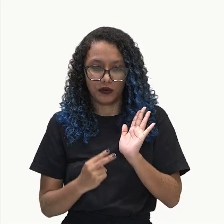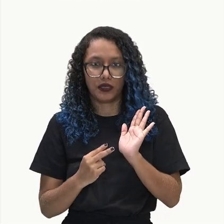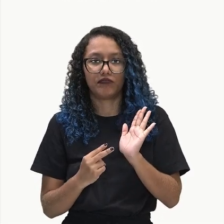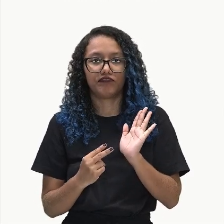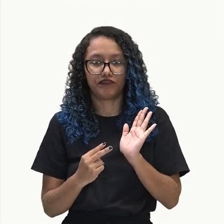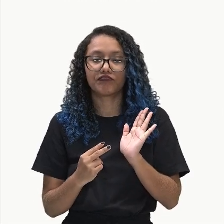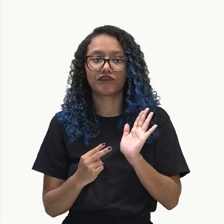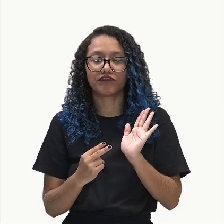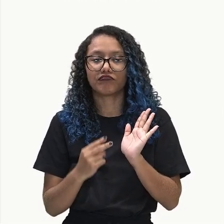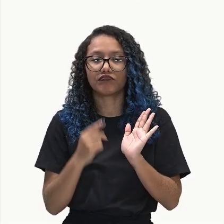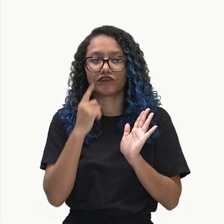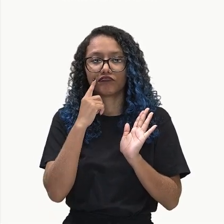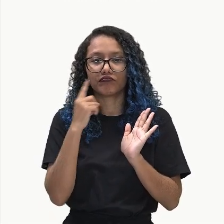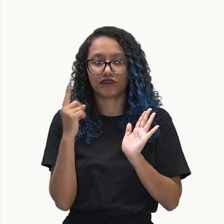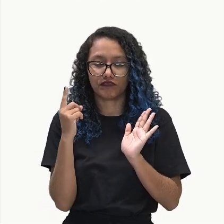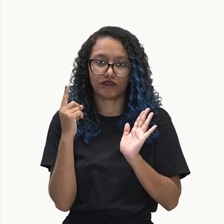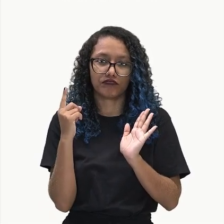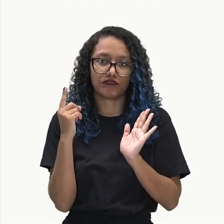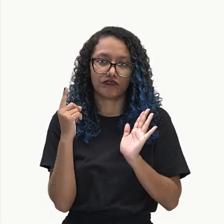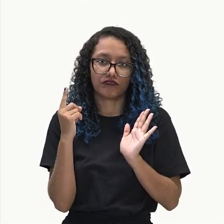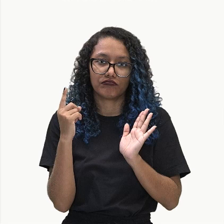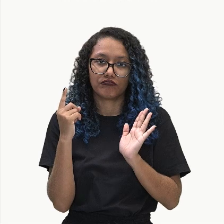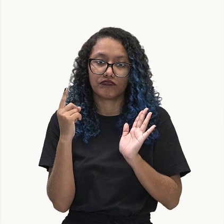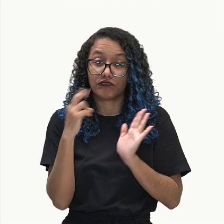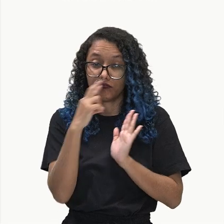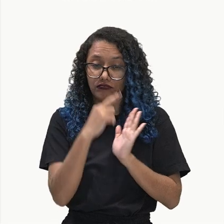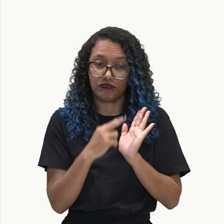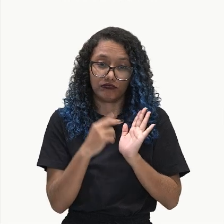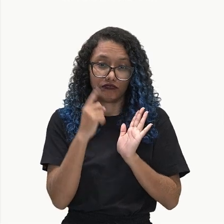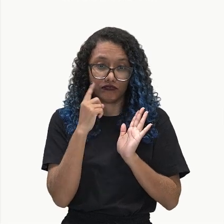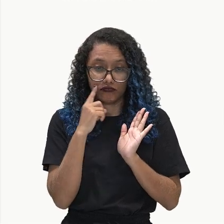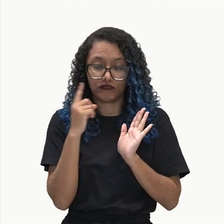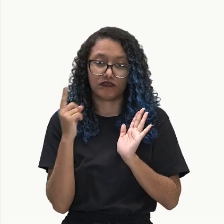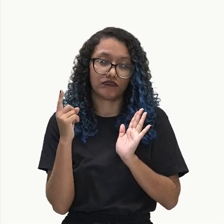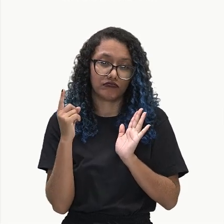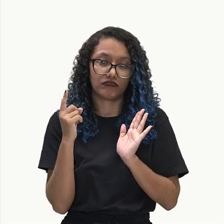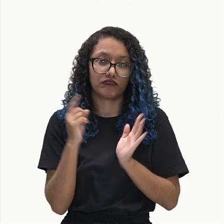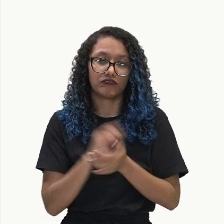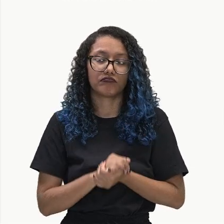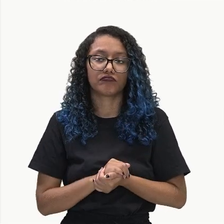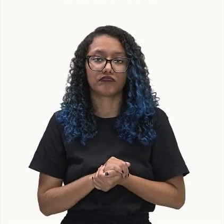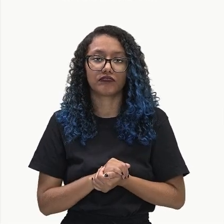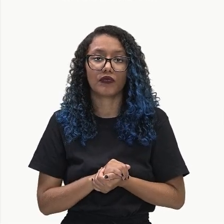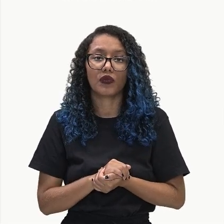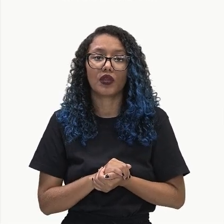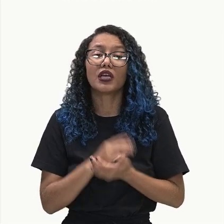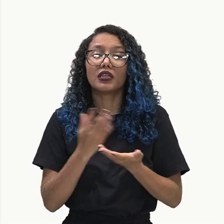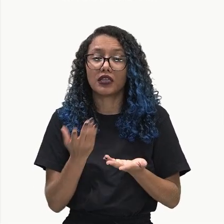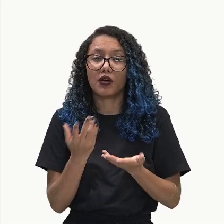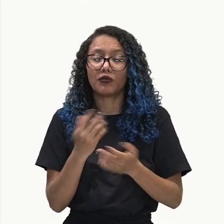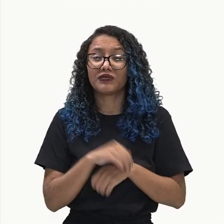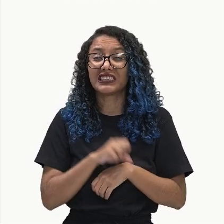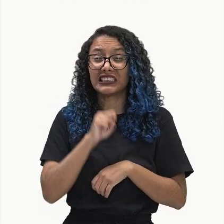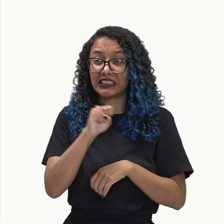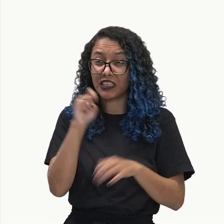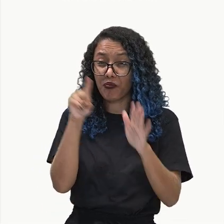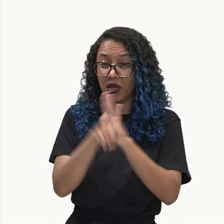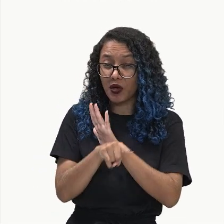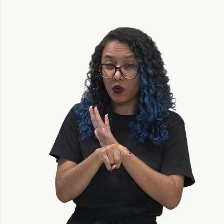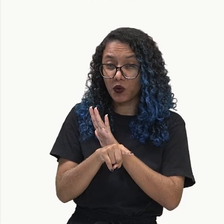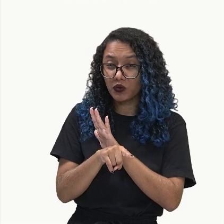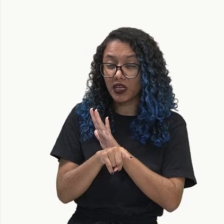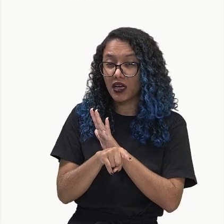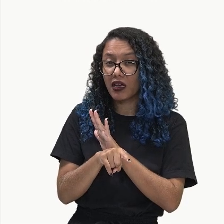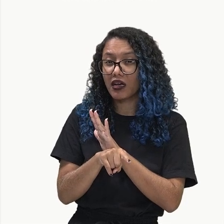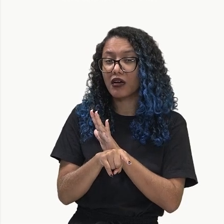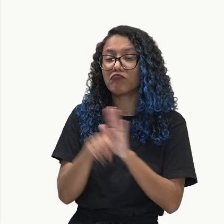obter informações específicas sobre algo ou alguém. Claro, toda pergunta que é feita é com